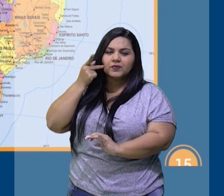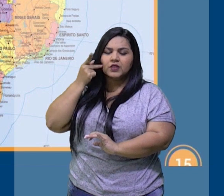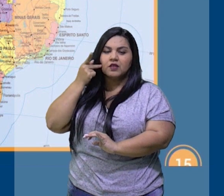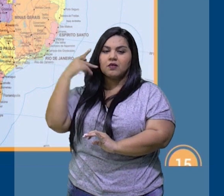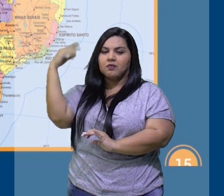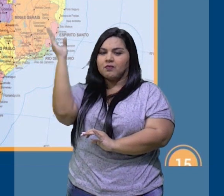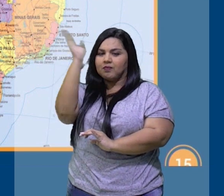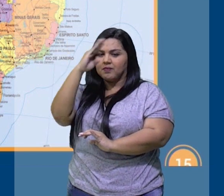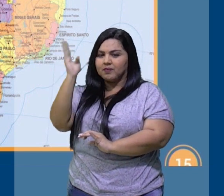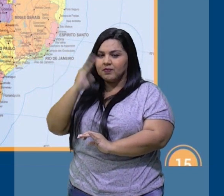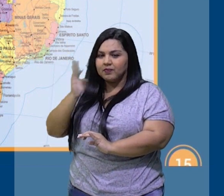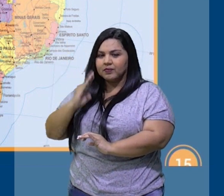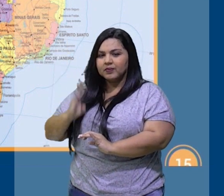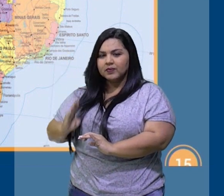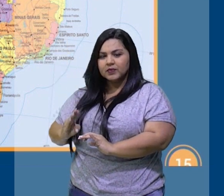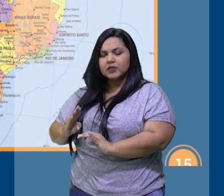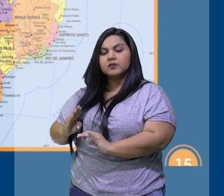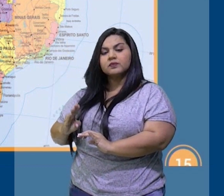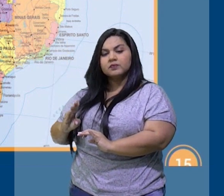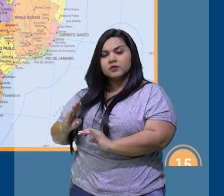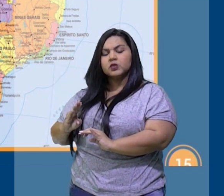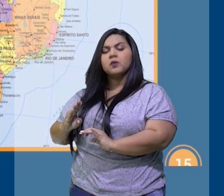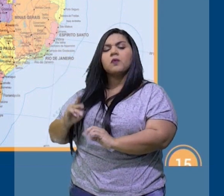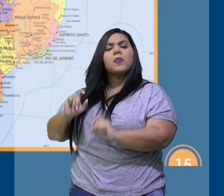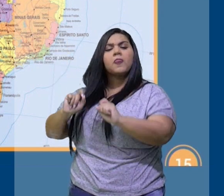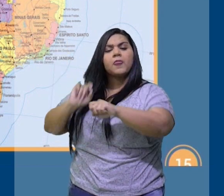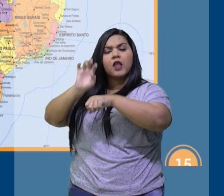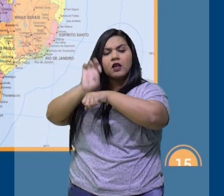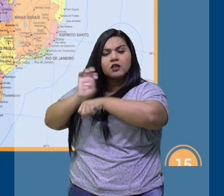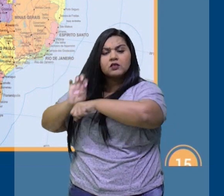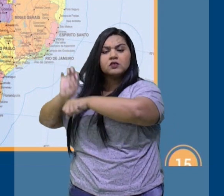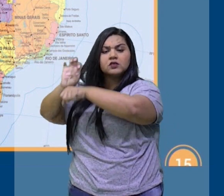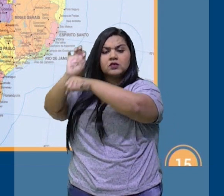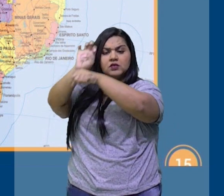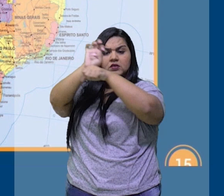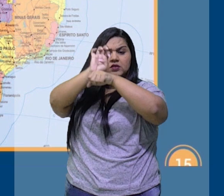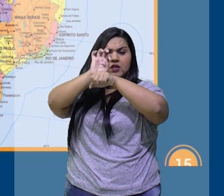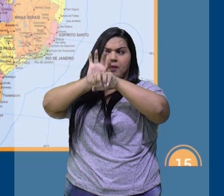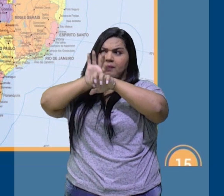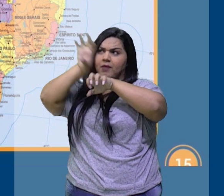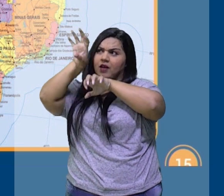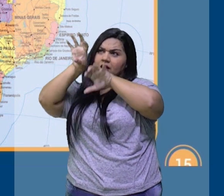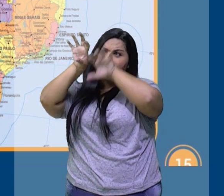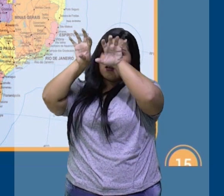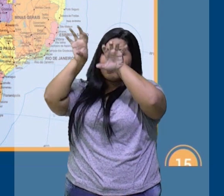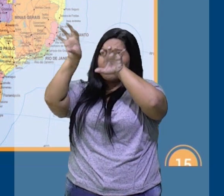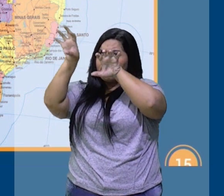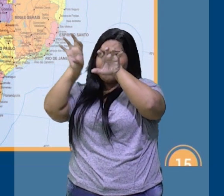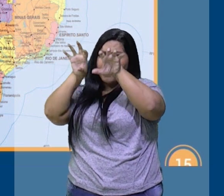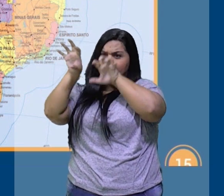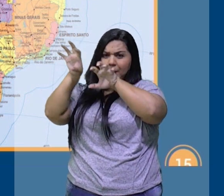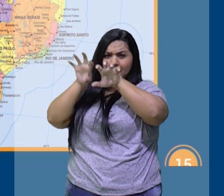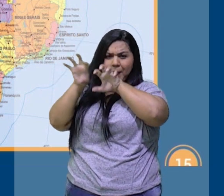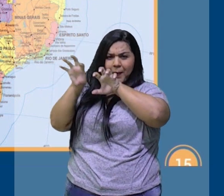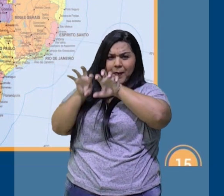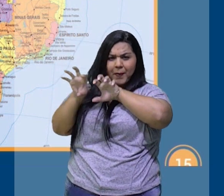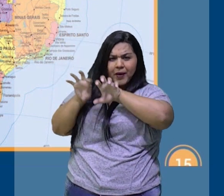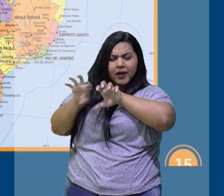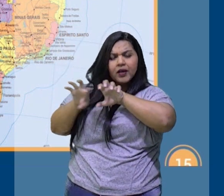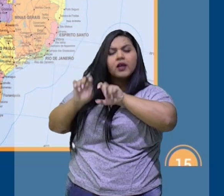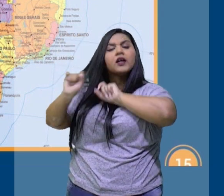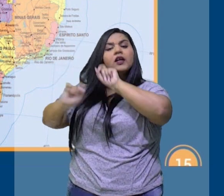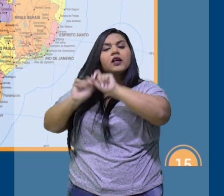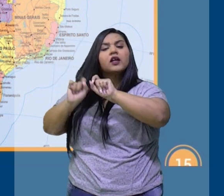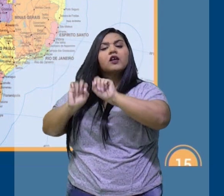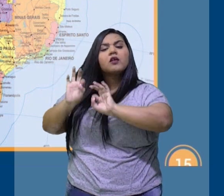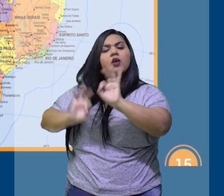que vocês estão vendo aí é um mapa político e ele tem aí como fonte, né? Quem elaborou ele, que